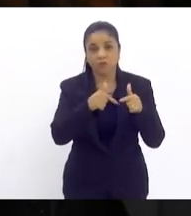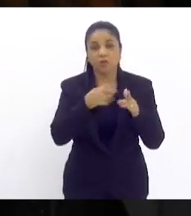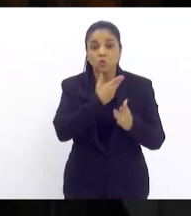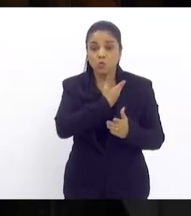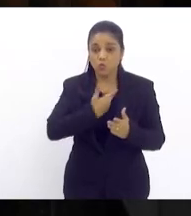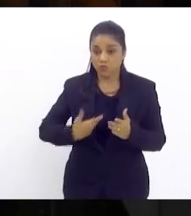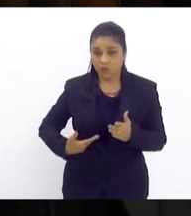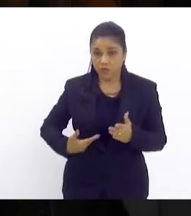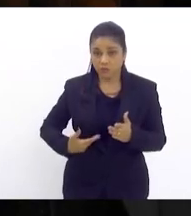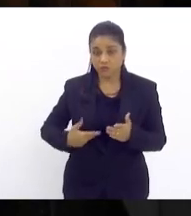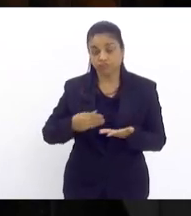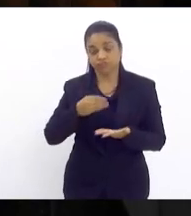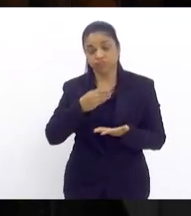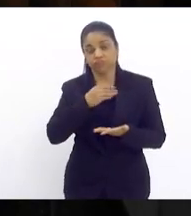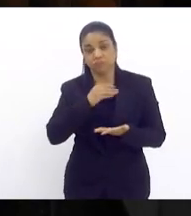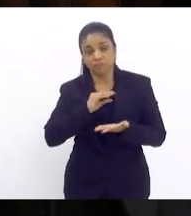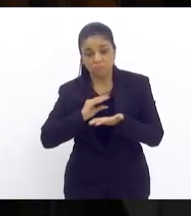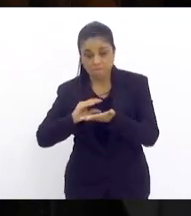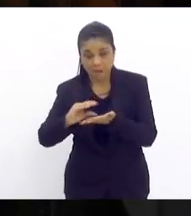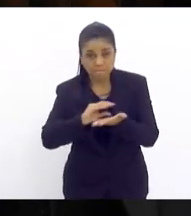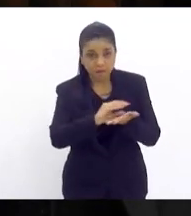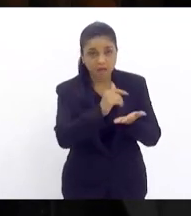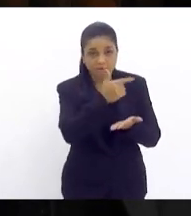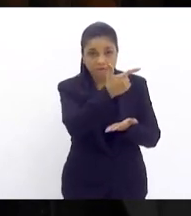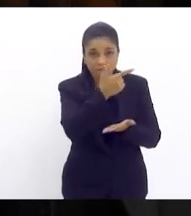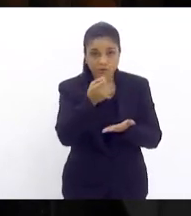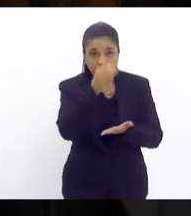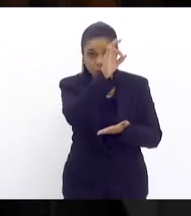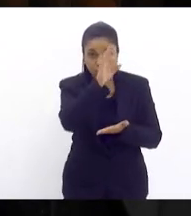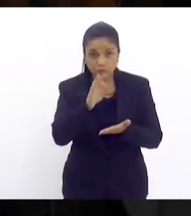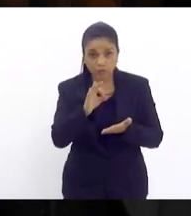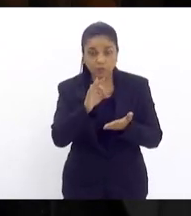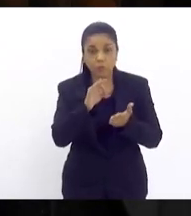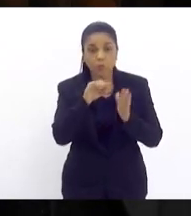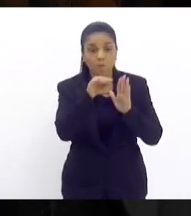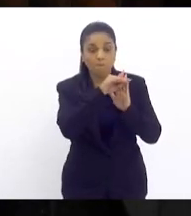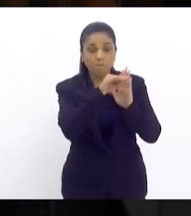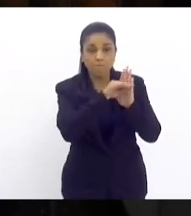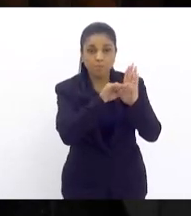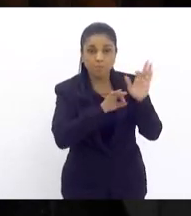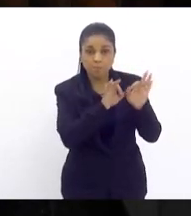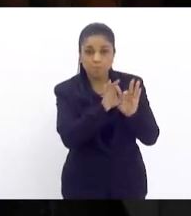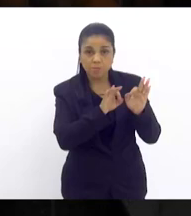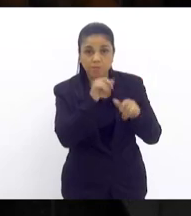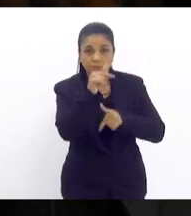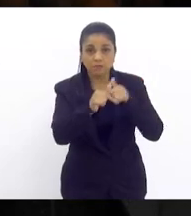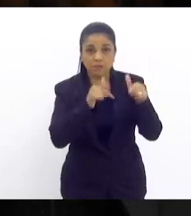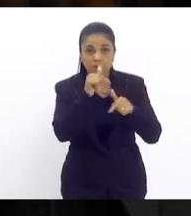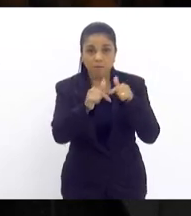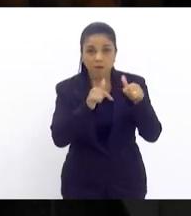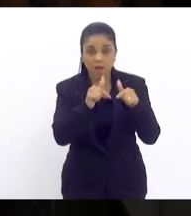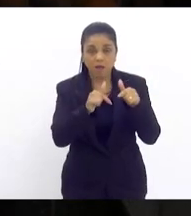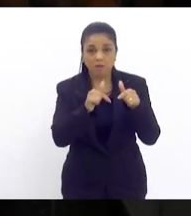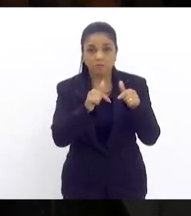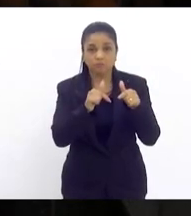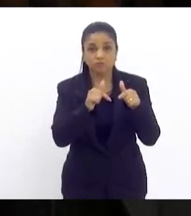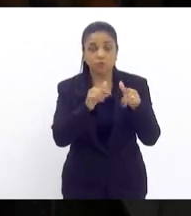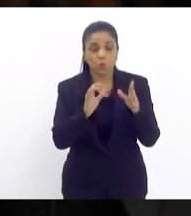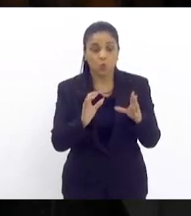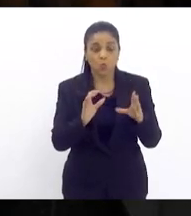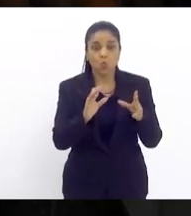20% por programa de trabalho porque aí o orçamento seria uma Bíblia